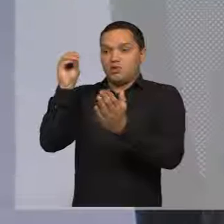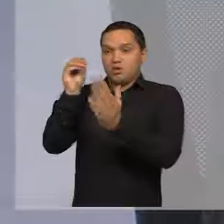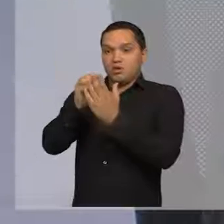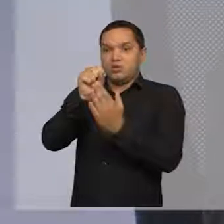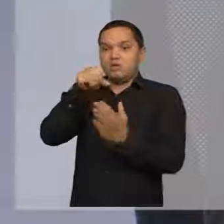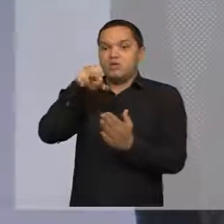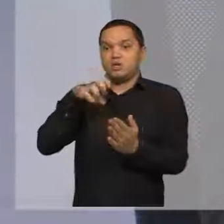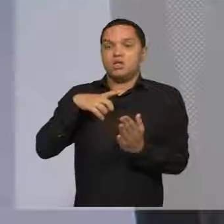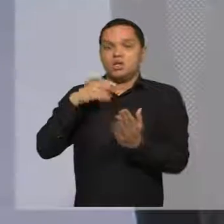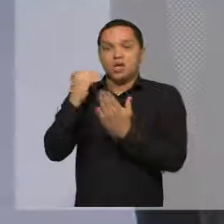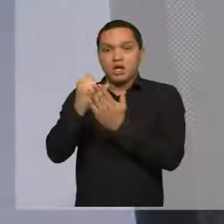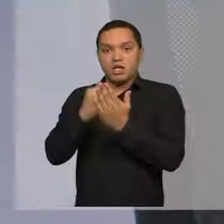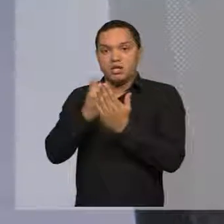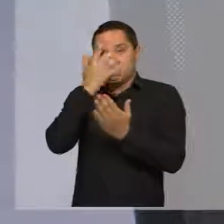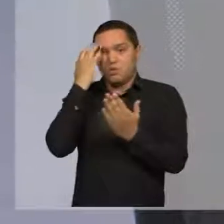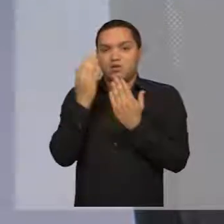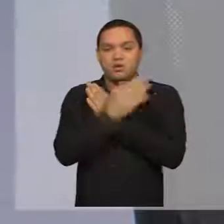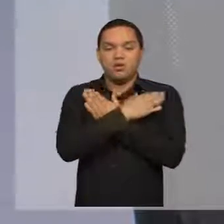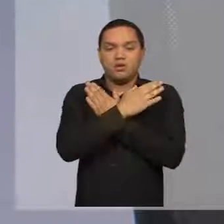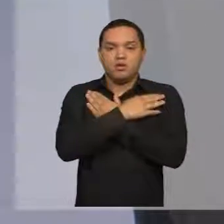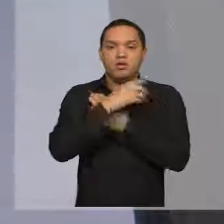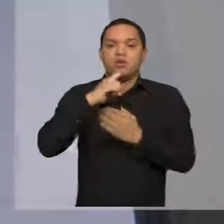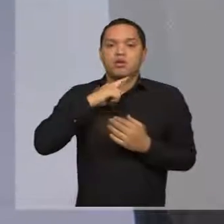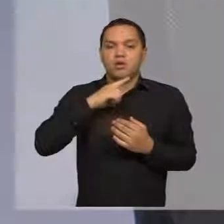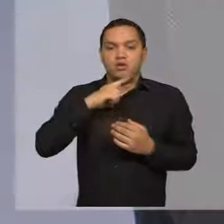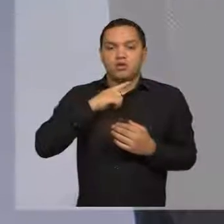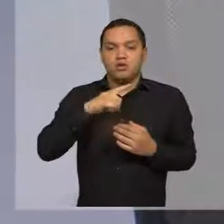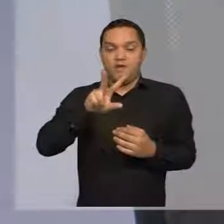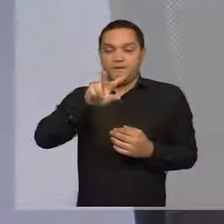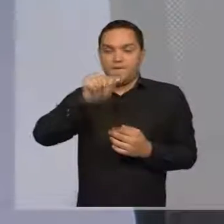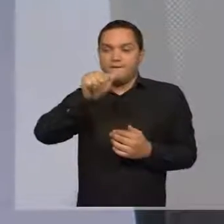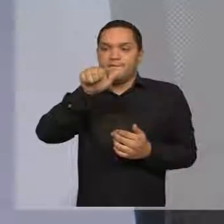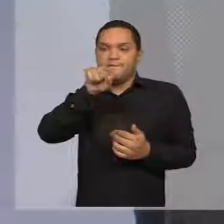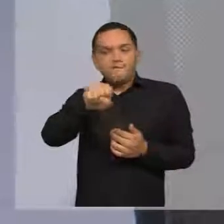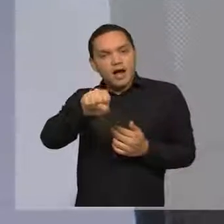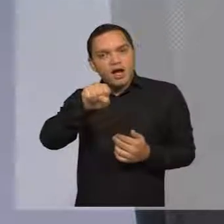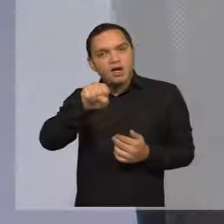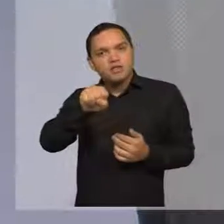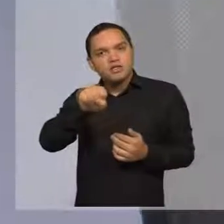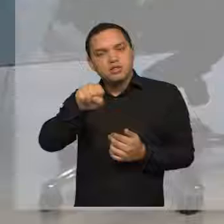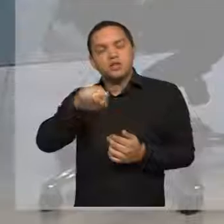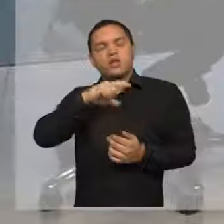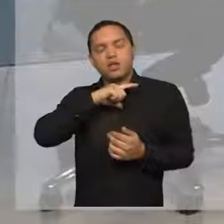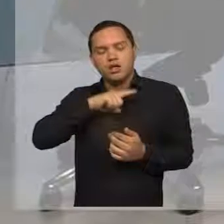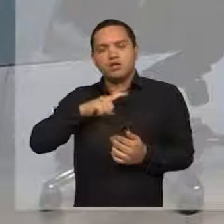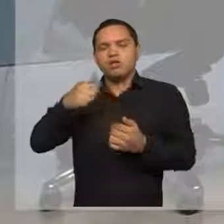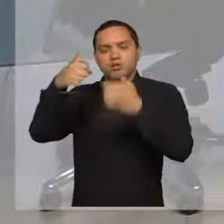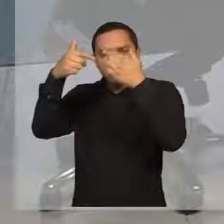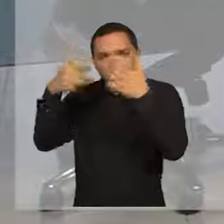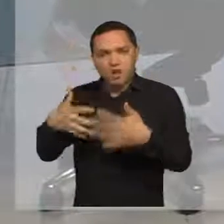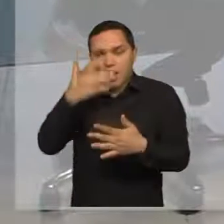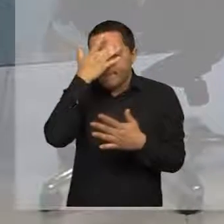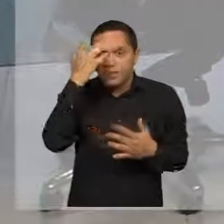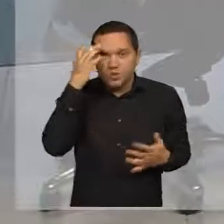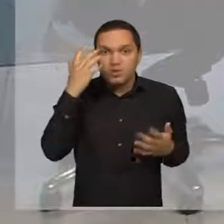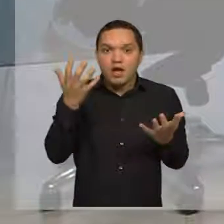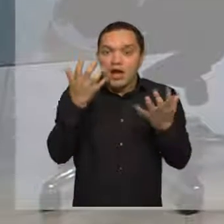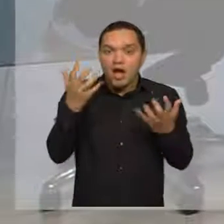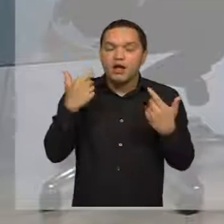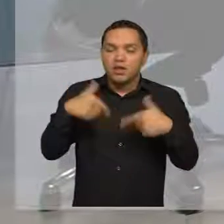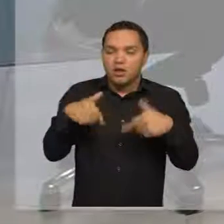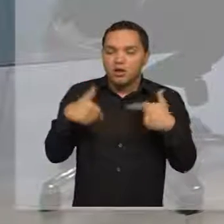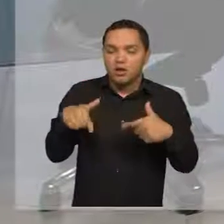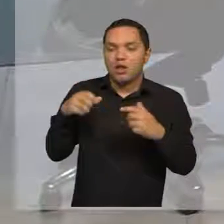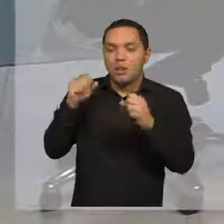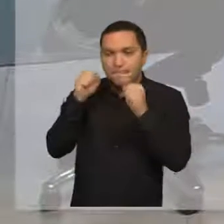o Cine, como ele tem o banco de vagas disponíveis para que esses trabalhadores possam